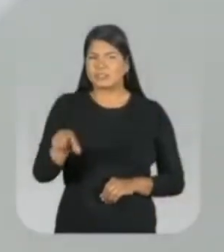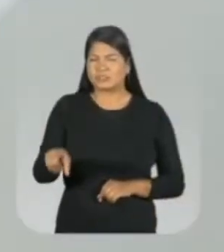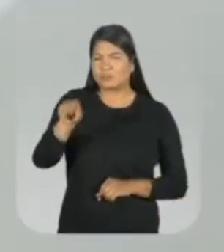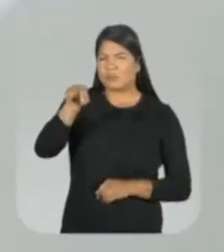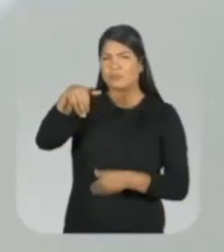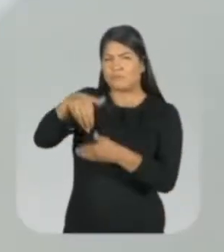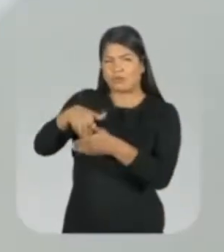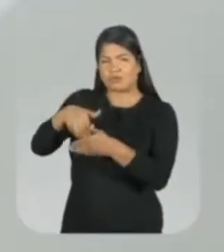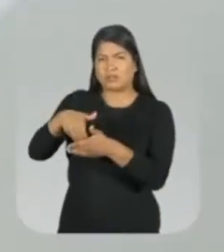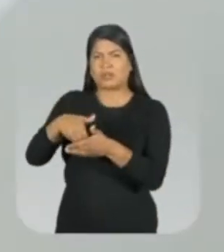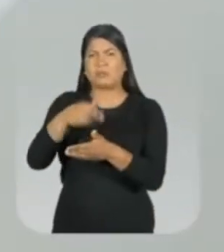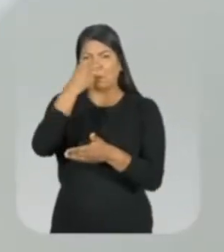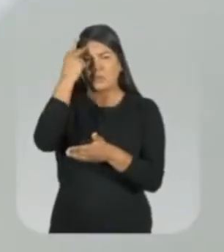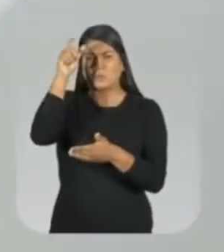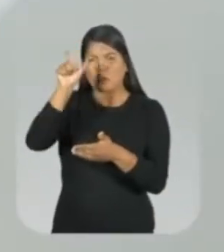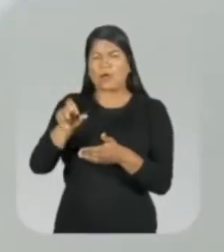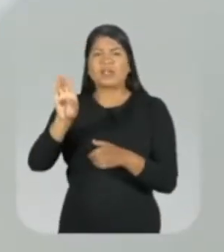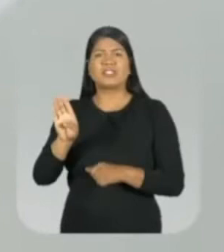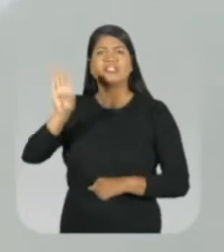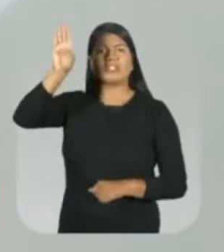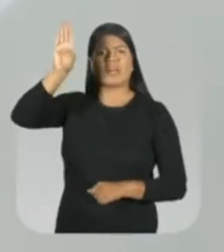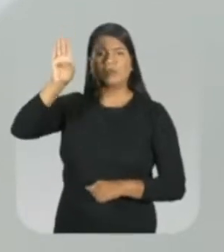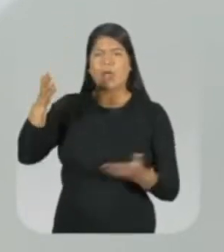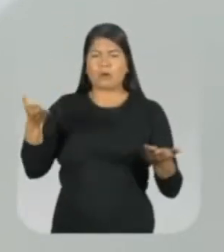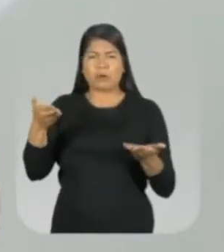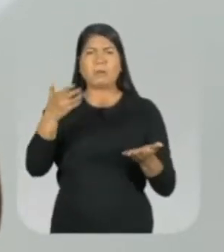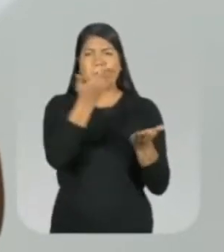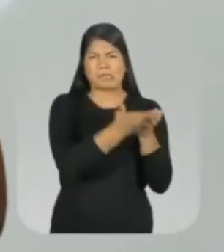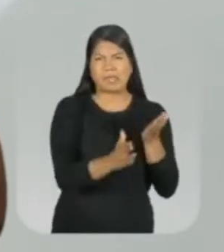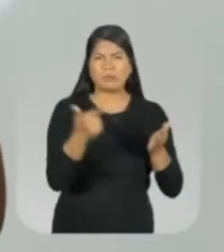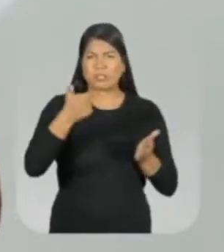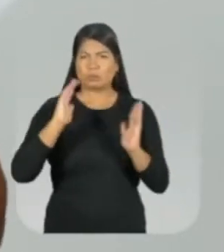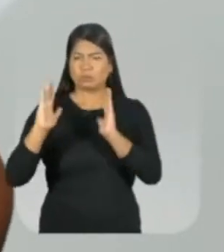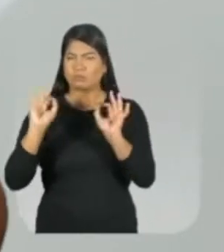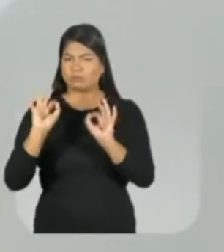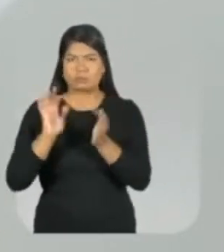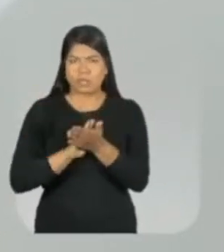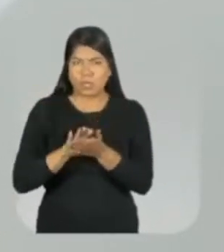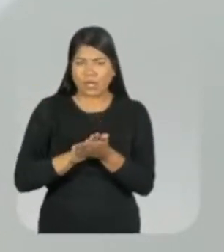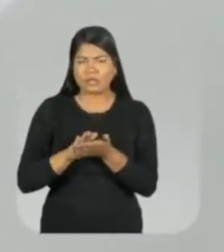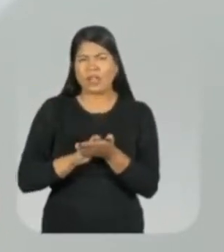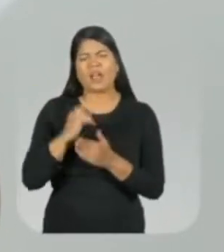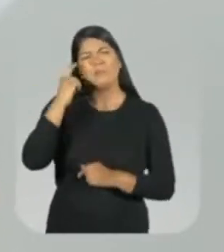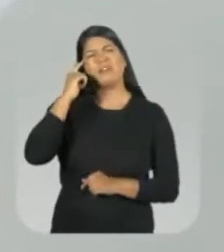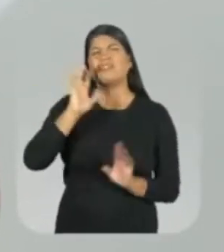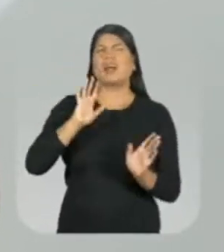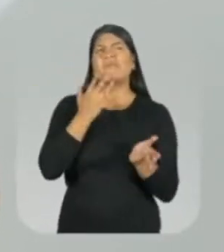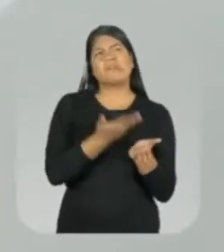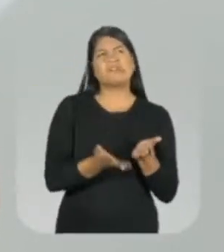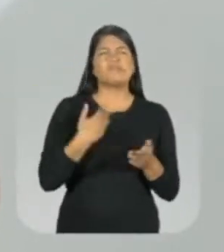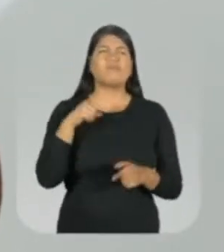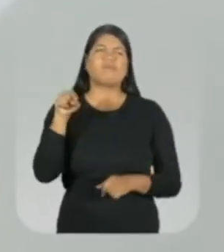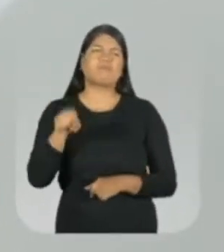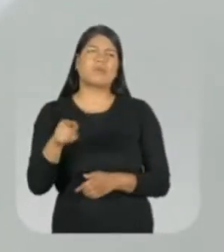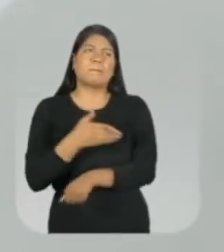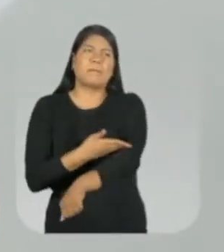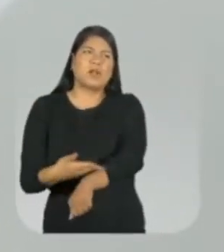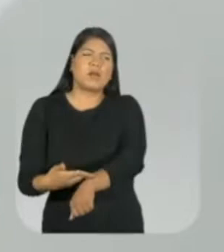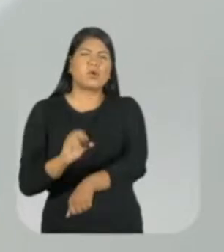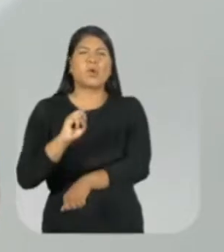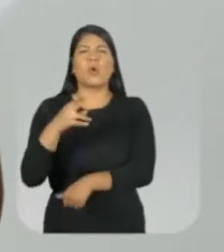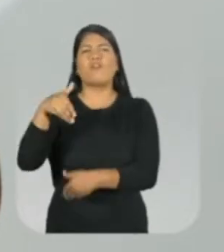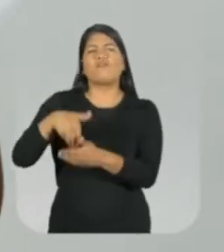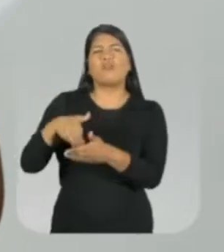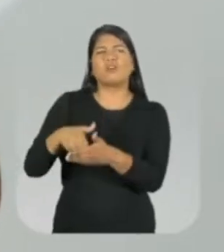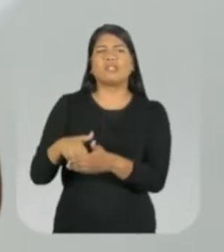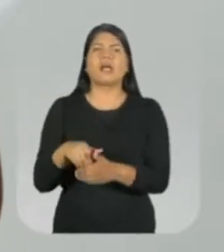conquistar. Novo voto a cada dia, vamos conquistar. Se você votou em algum candidato que não está neste segundo turno e está pensando em votar em branco ou anular o seu voto